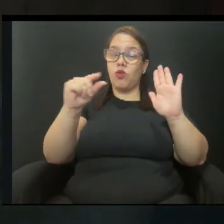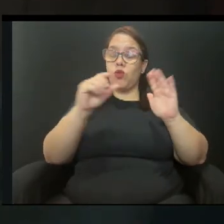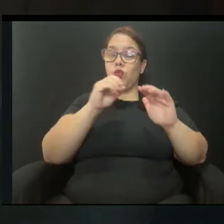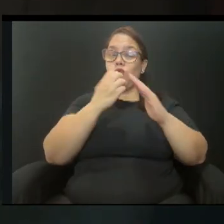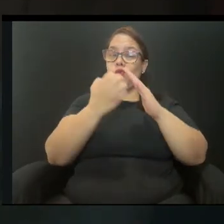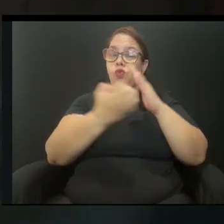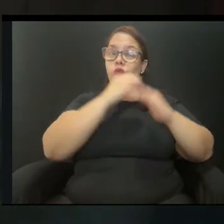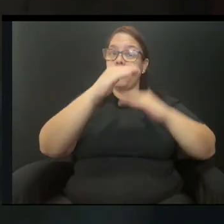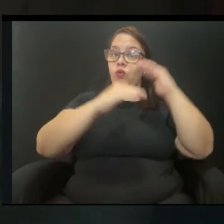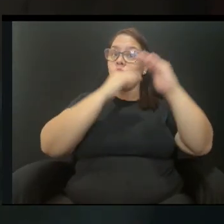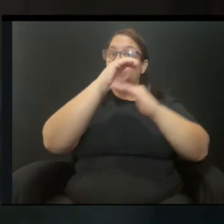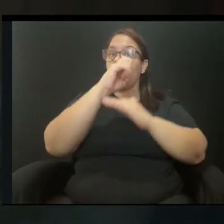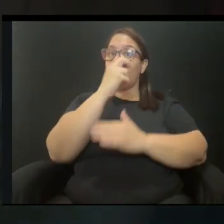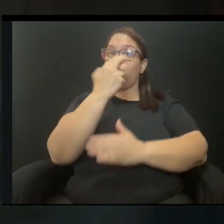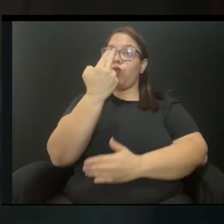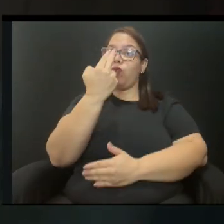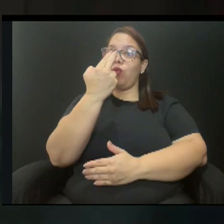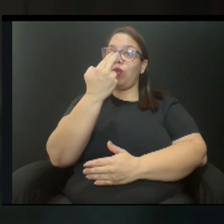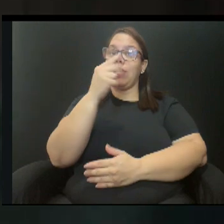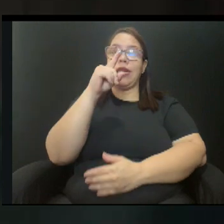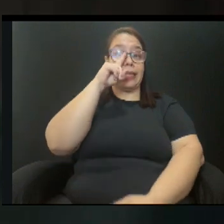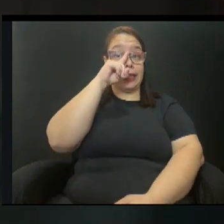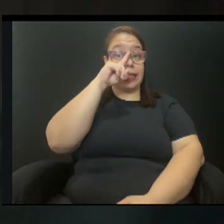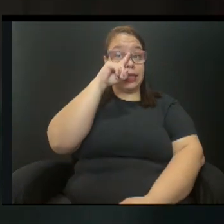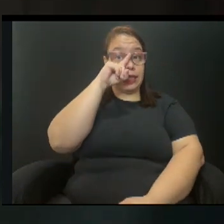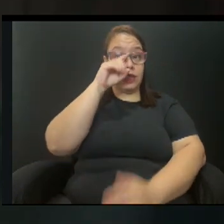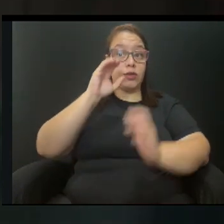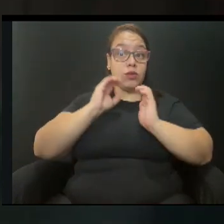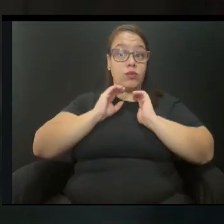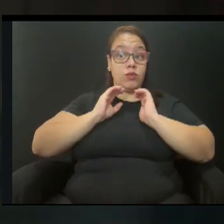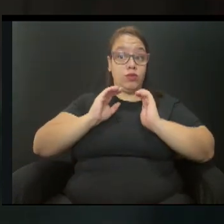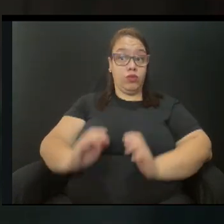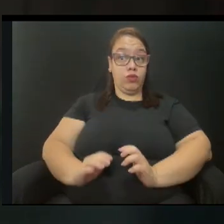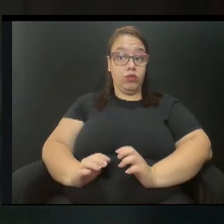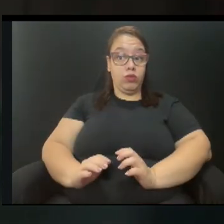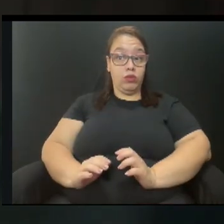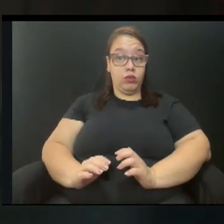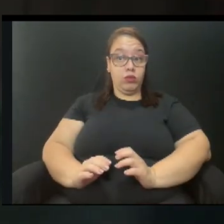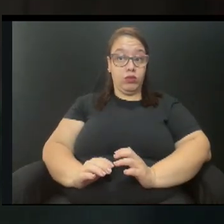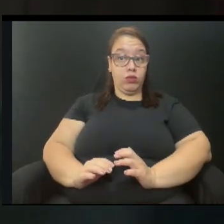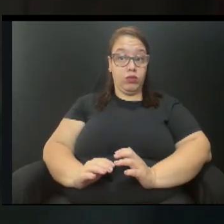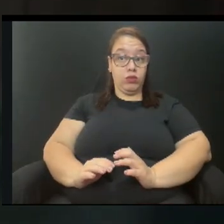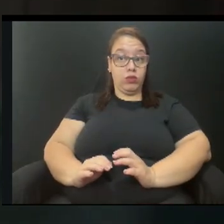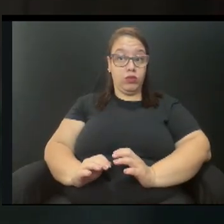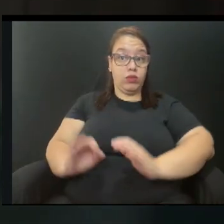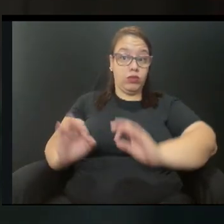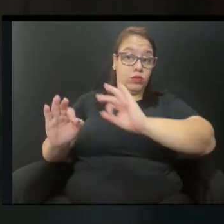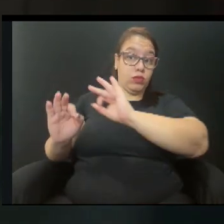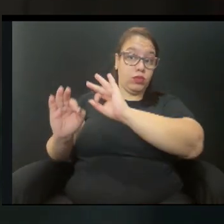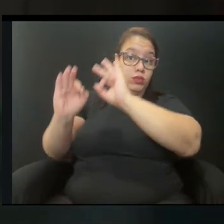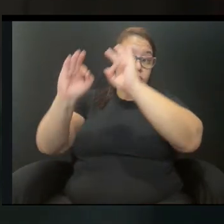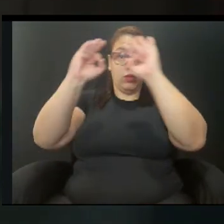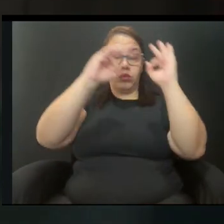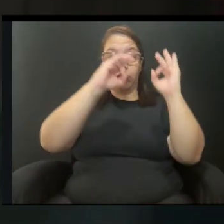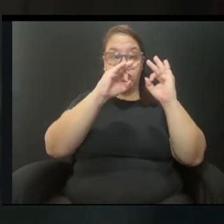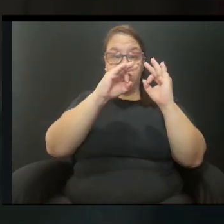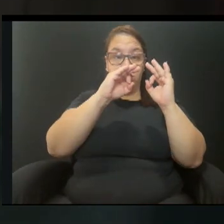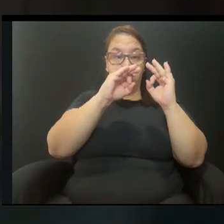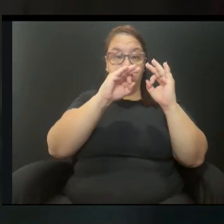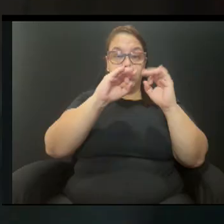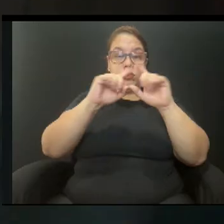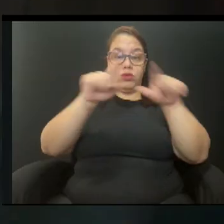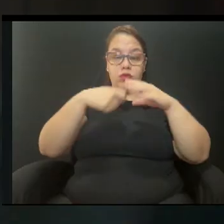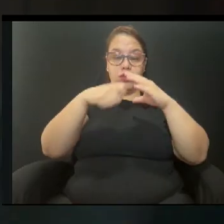uma armadilha comportamental. E você aí de casa que acompanha o Estúdio Câmara pode mandar as suas